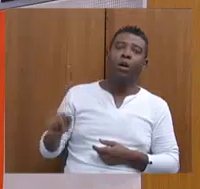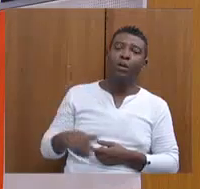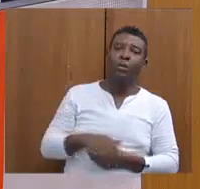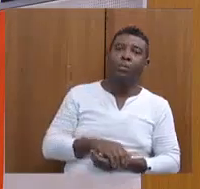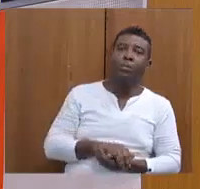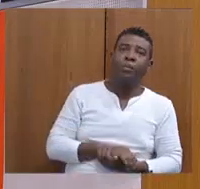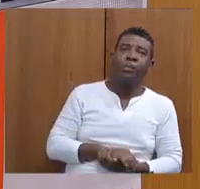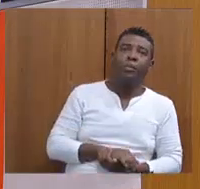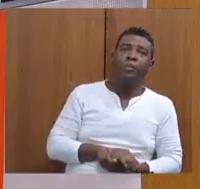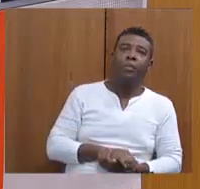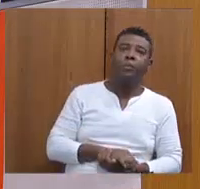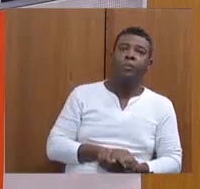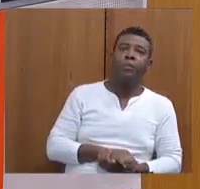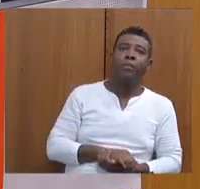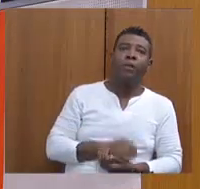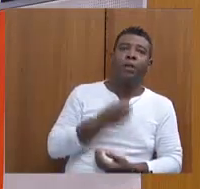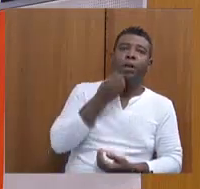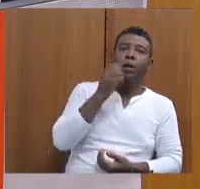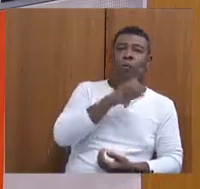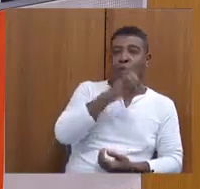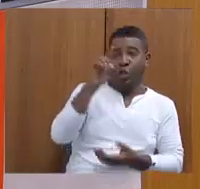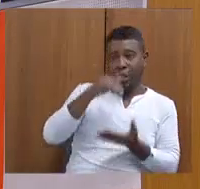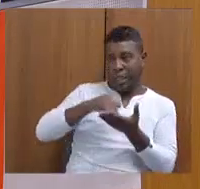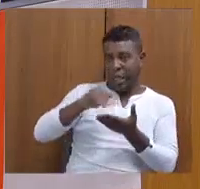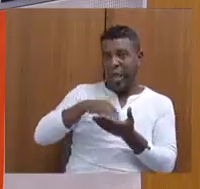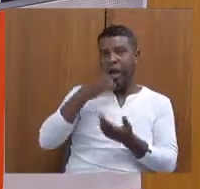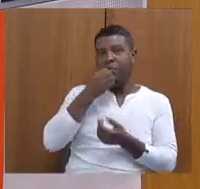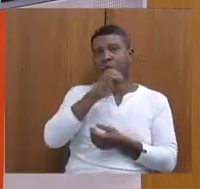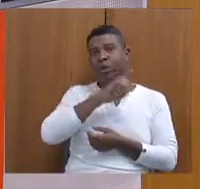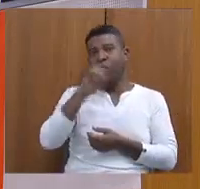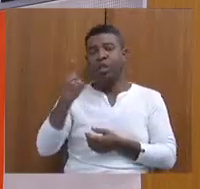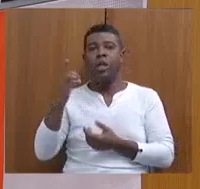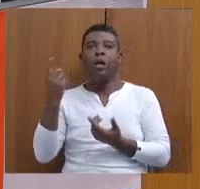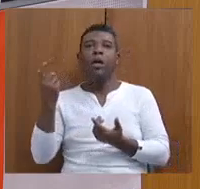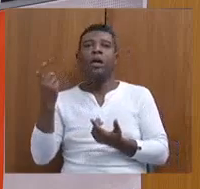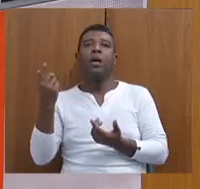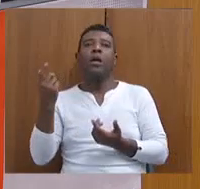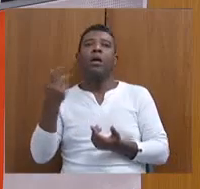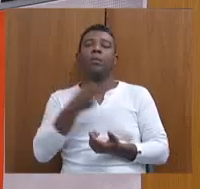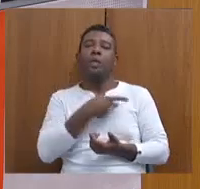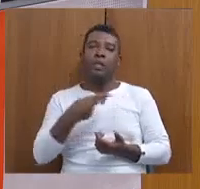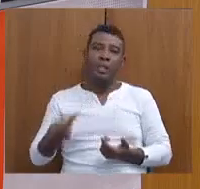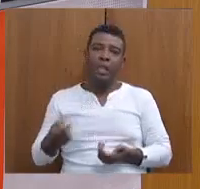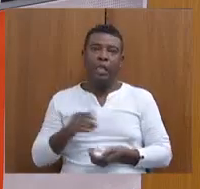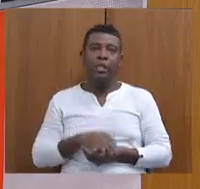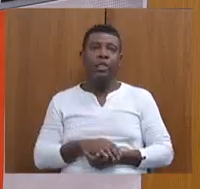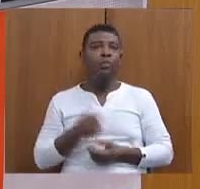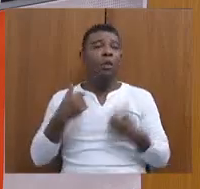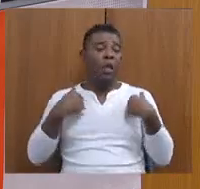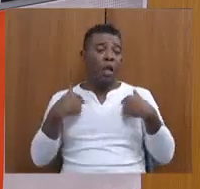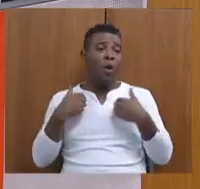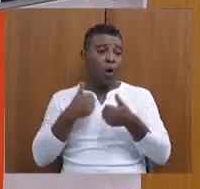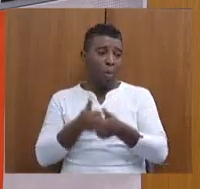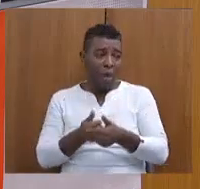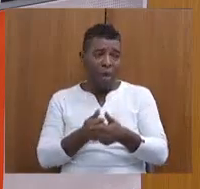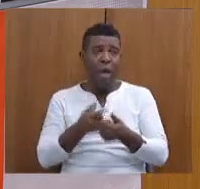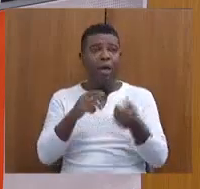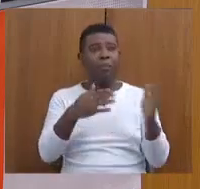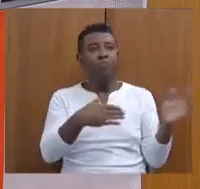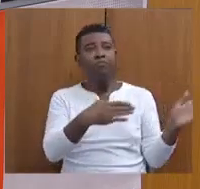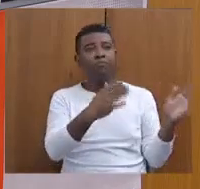Bom dia secretário Bom dia presidente secretário eu acompanhei muito atentamente a sua apresentação